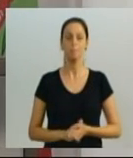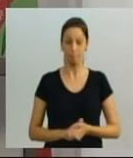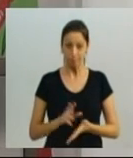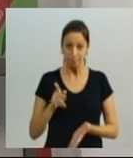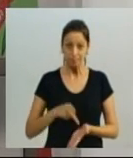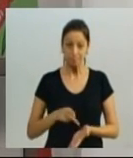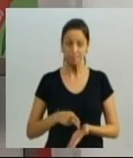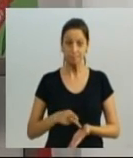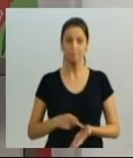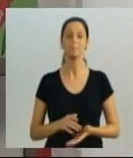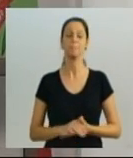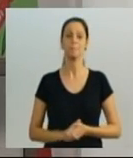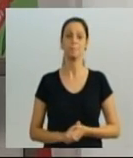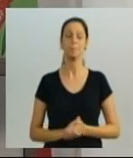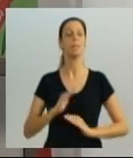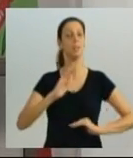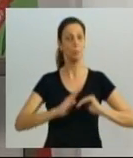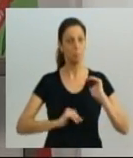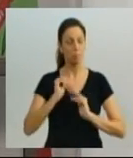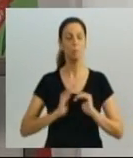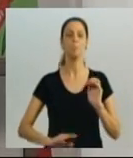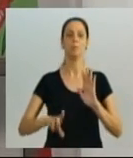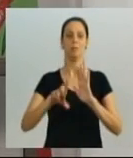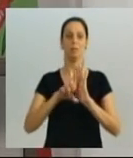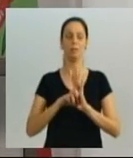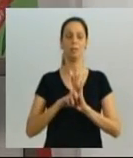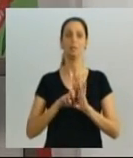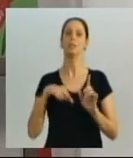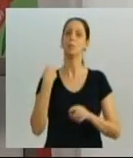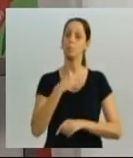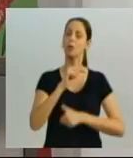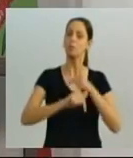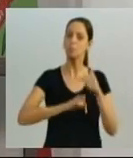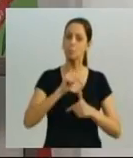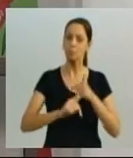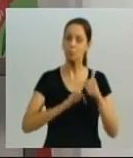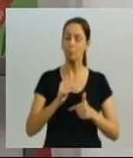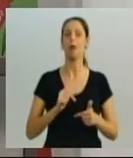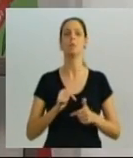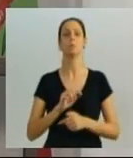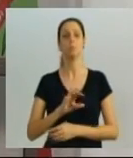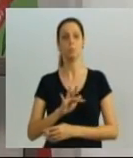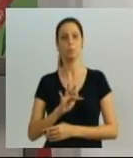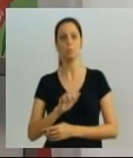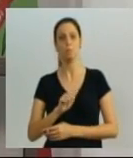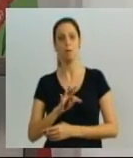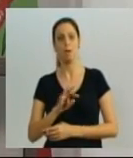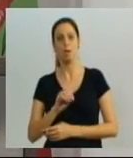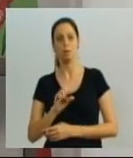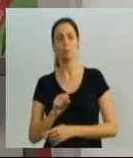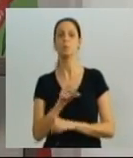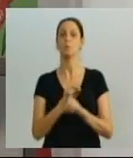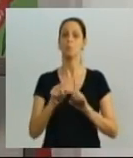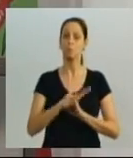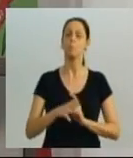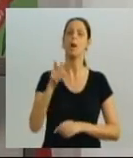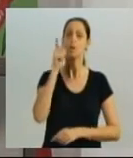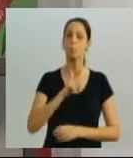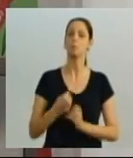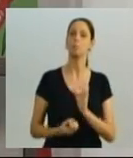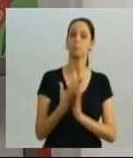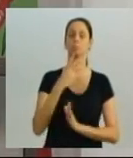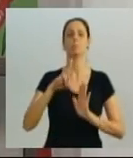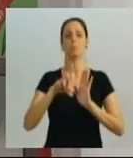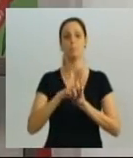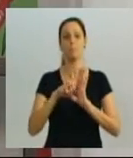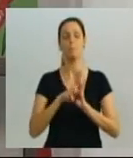verdade? Constroem as leis. Então, nós estamos trabalhando na lógica dos fatos sociais para construir as leis, e por isso que nós estamos